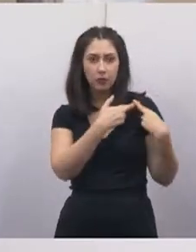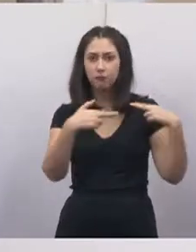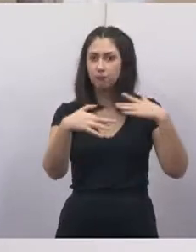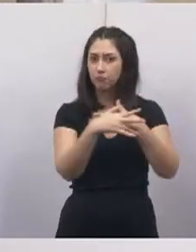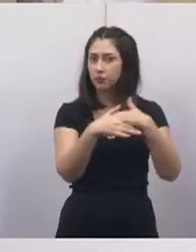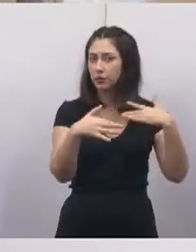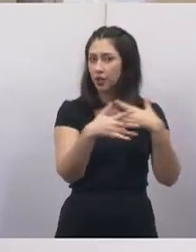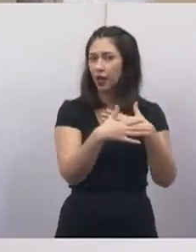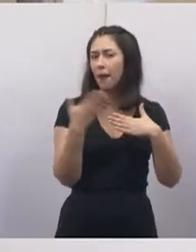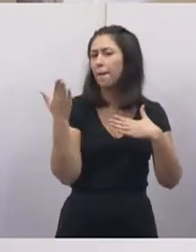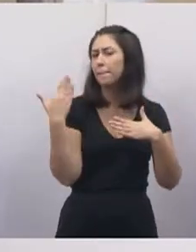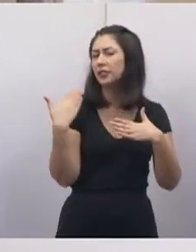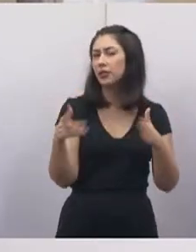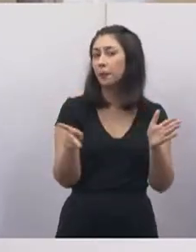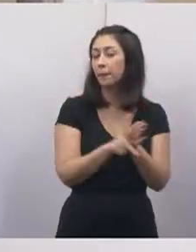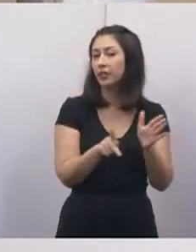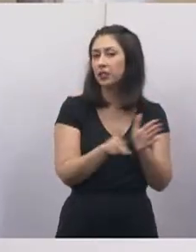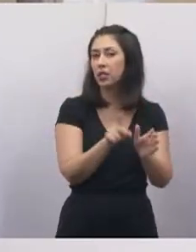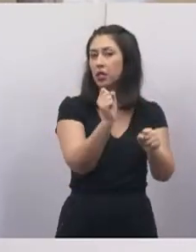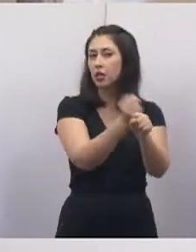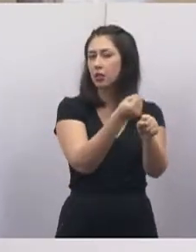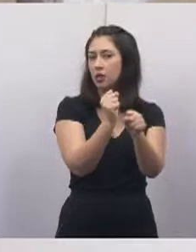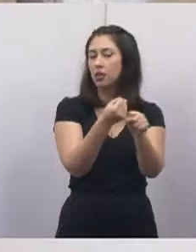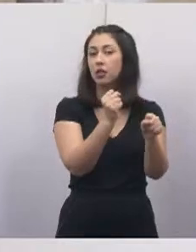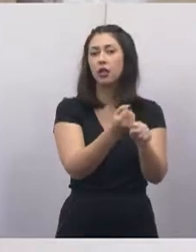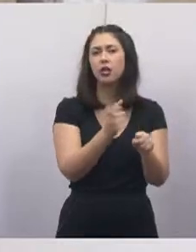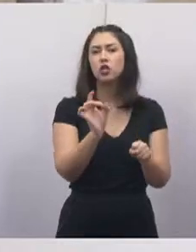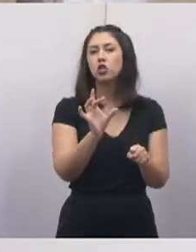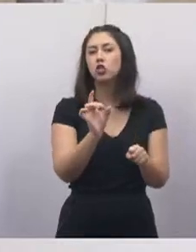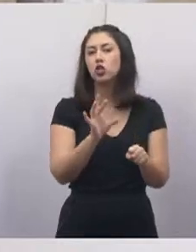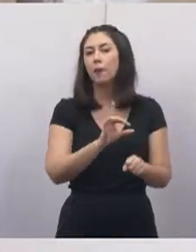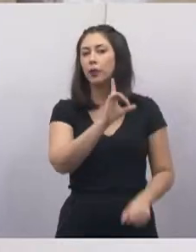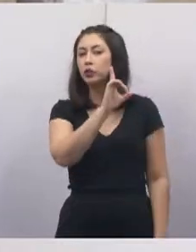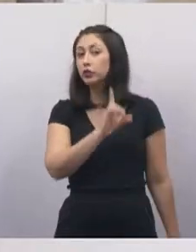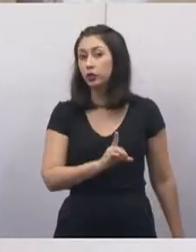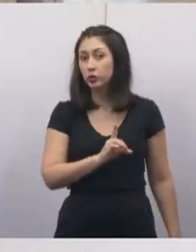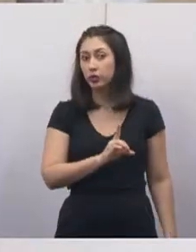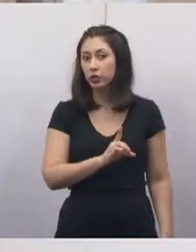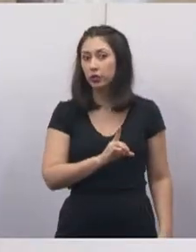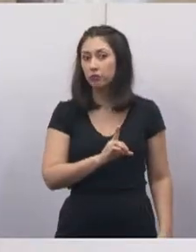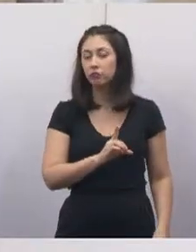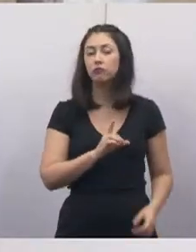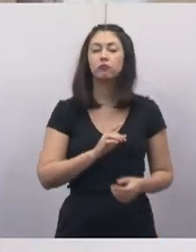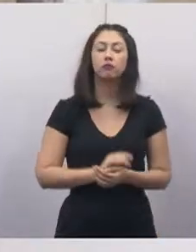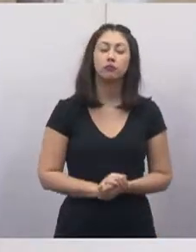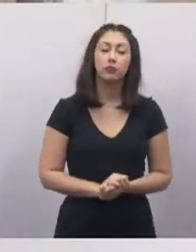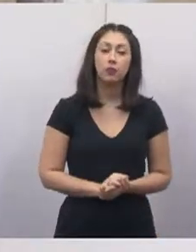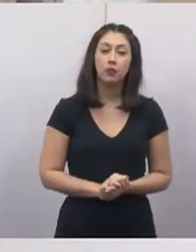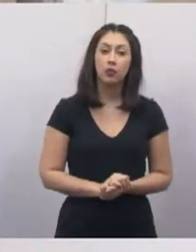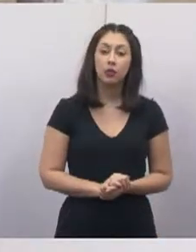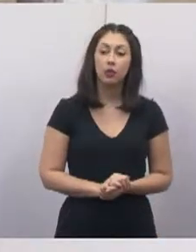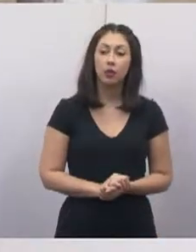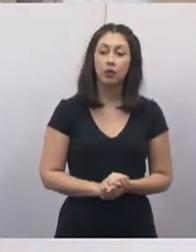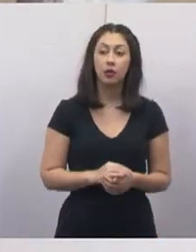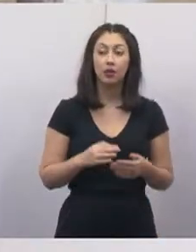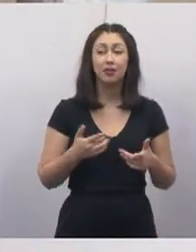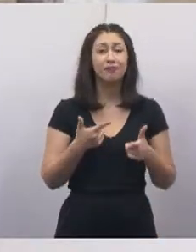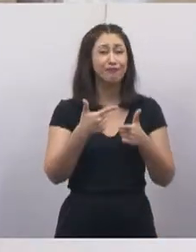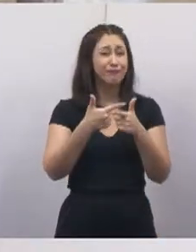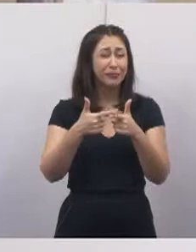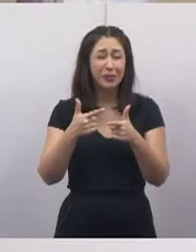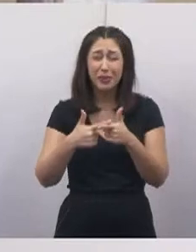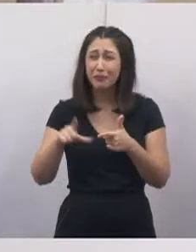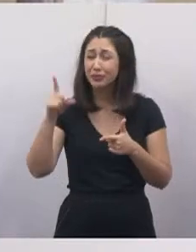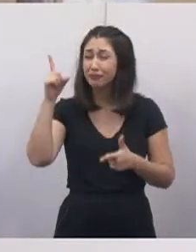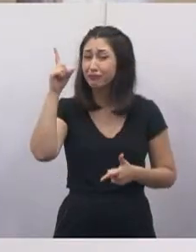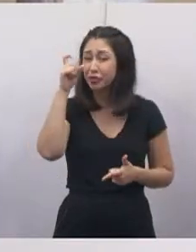lá na Secretaria de Infraestrutura, era uma diretoria de trânsito e transporte. Era uma situação